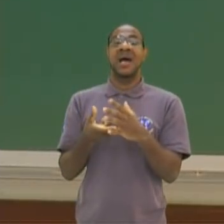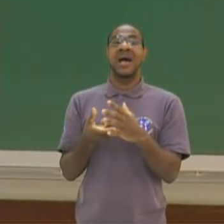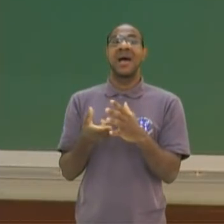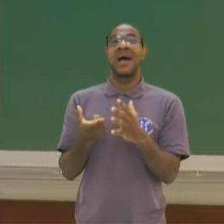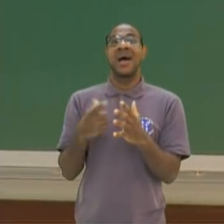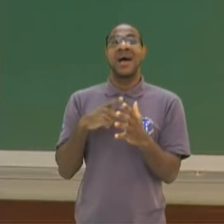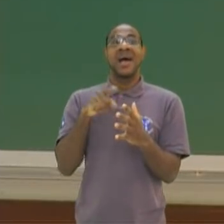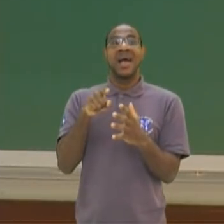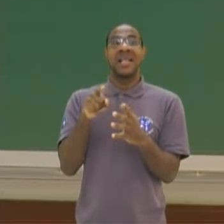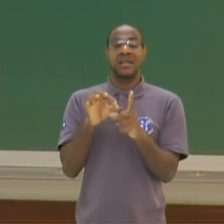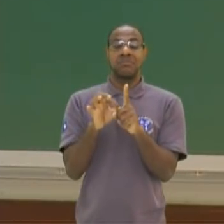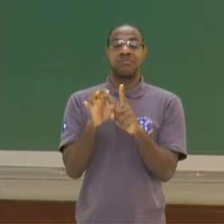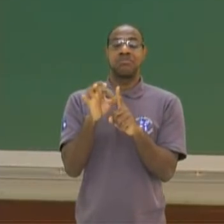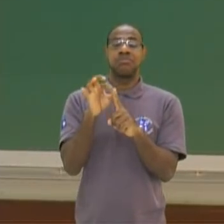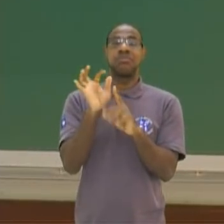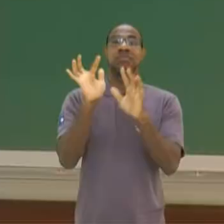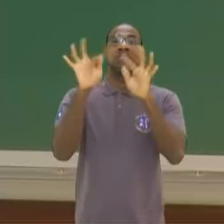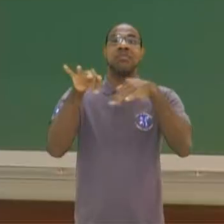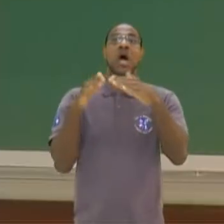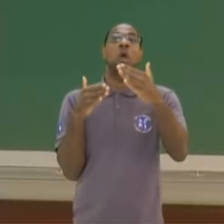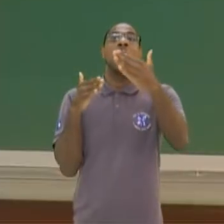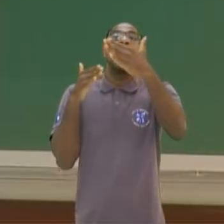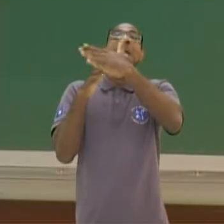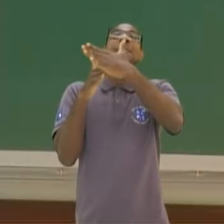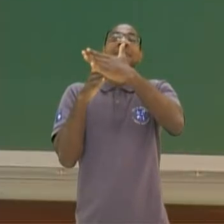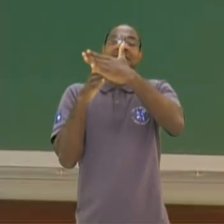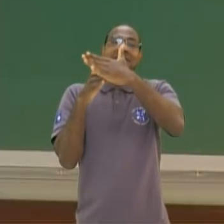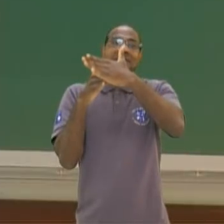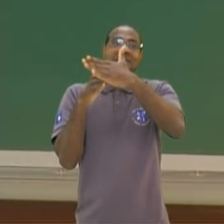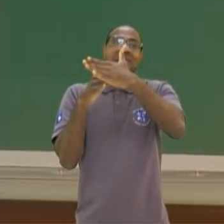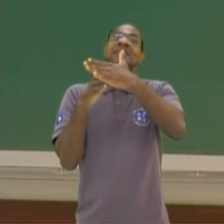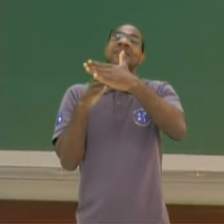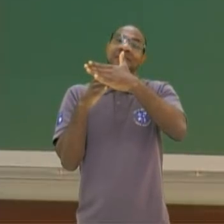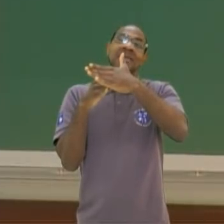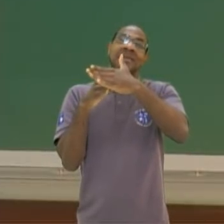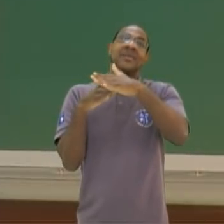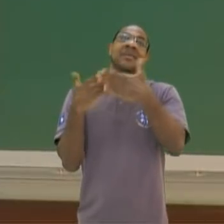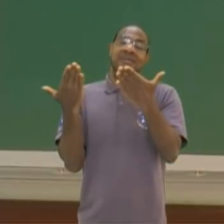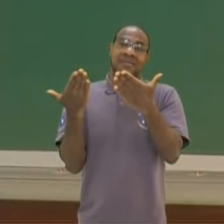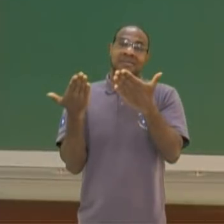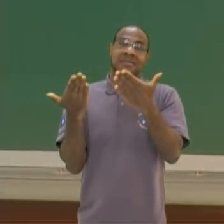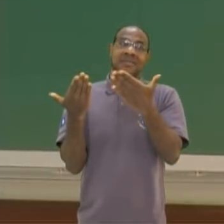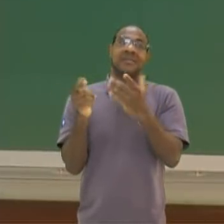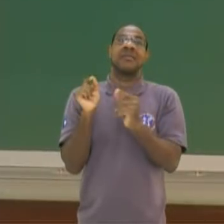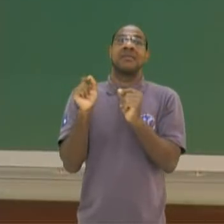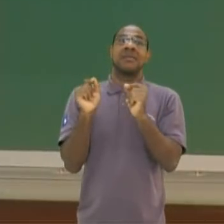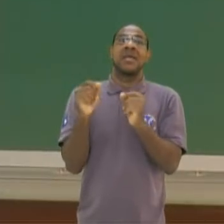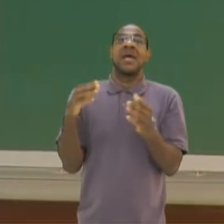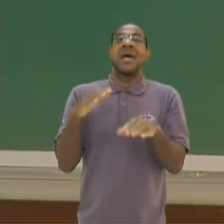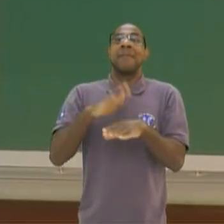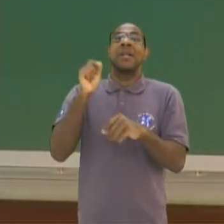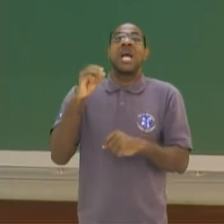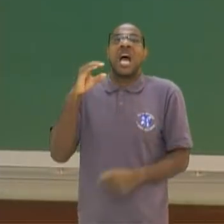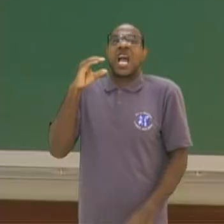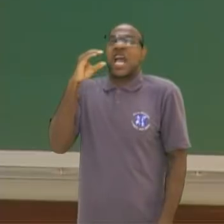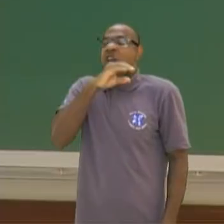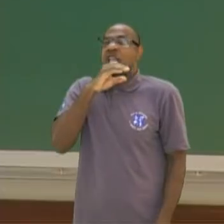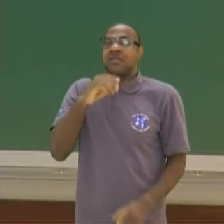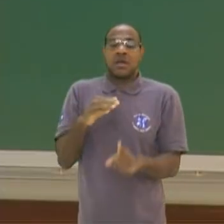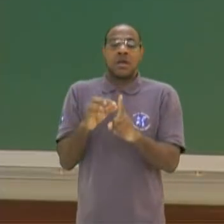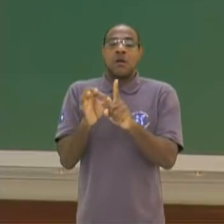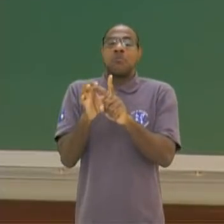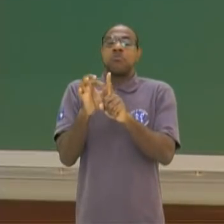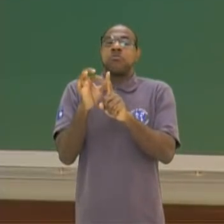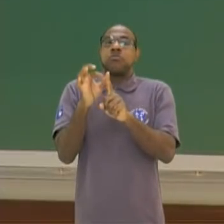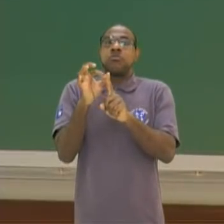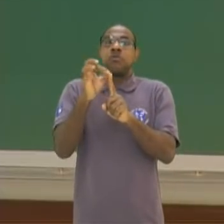está terminando, é os limites do planeta Terra para o espaço sideral, é a mais quente, passando de